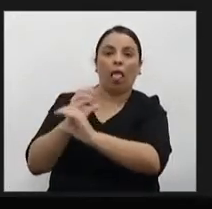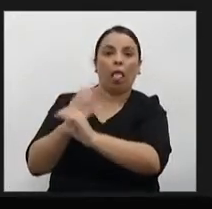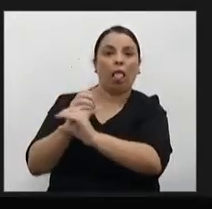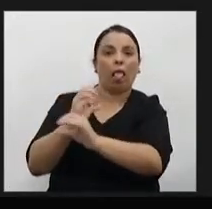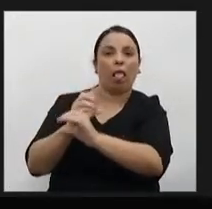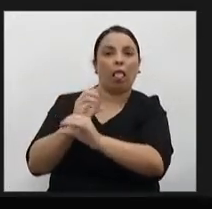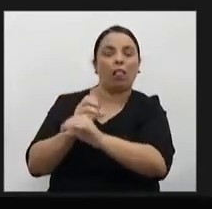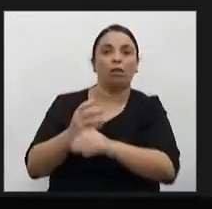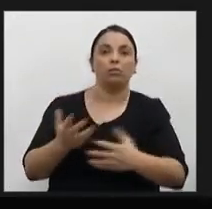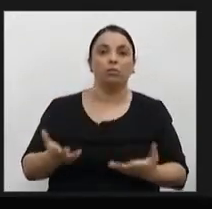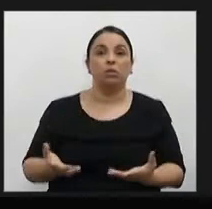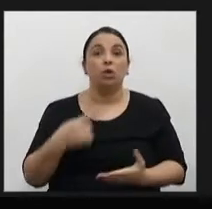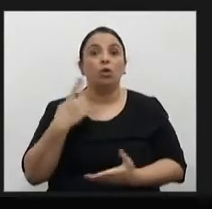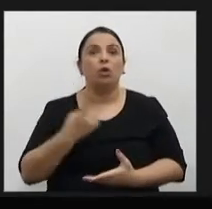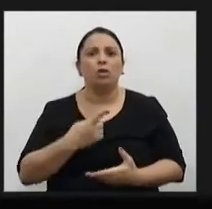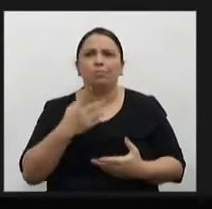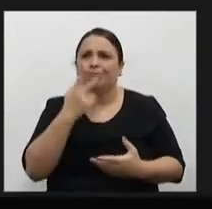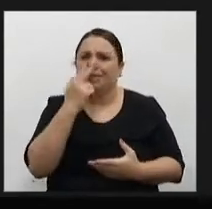morrer.